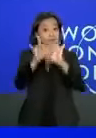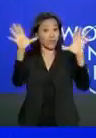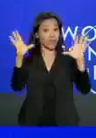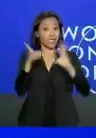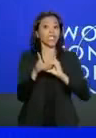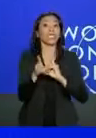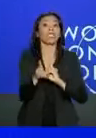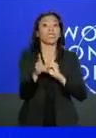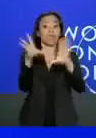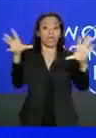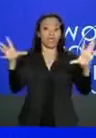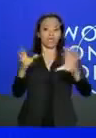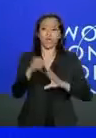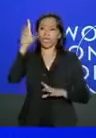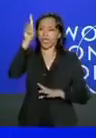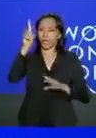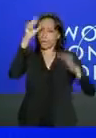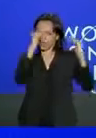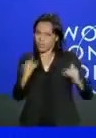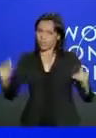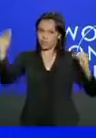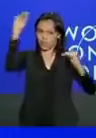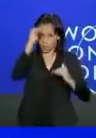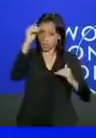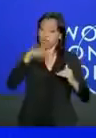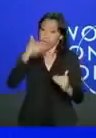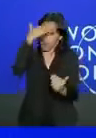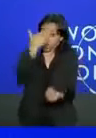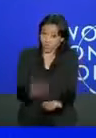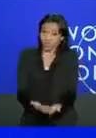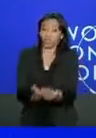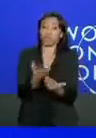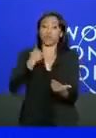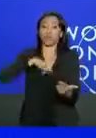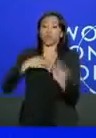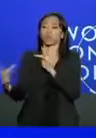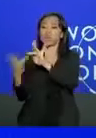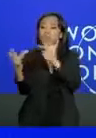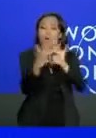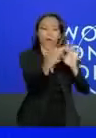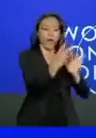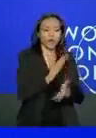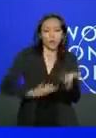Tendo como lema Deus acima de tudo, acredito que nossas relações